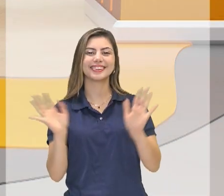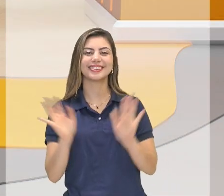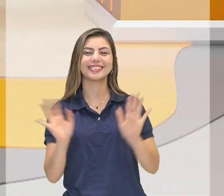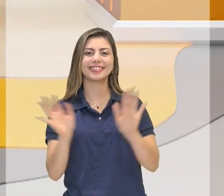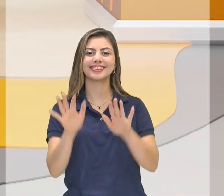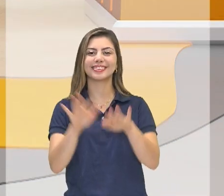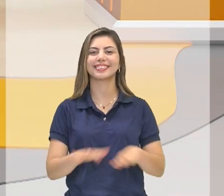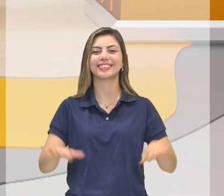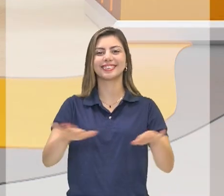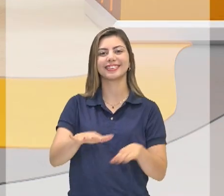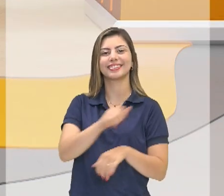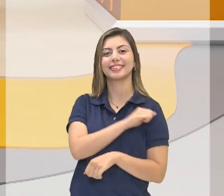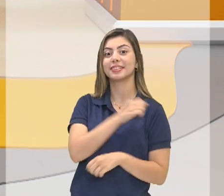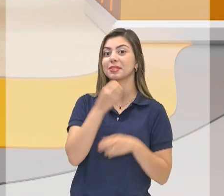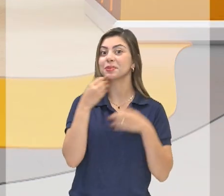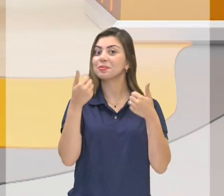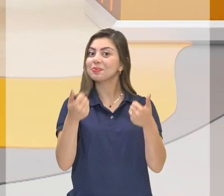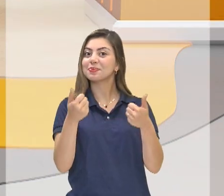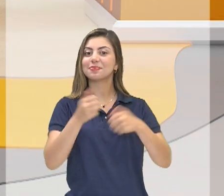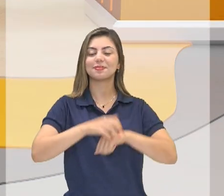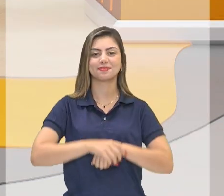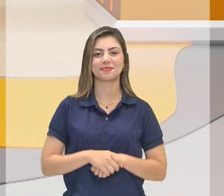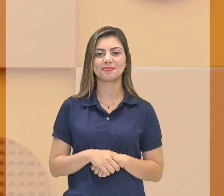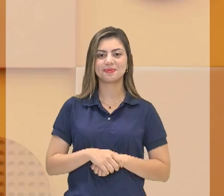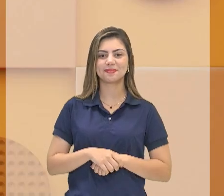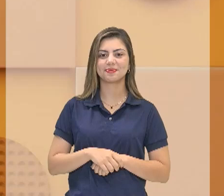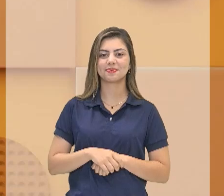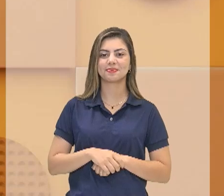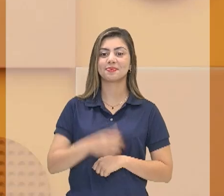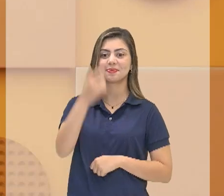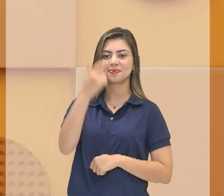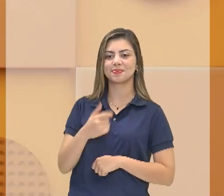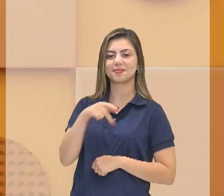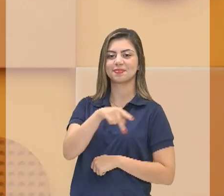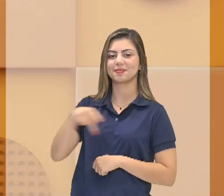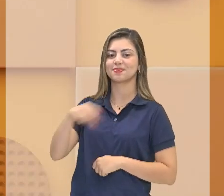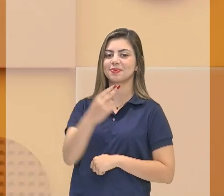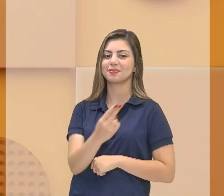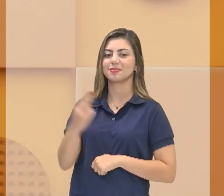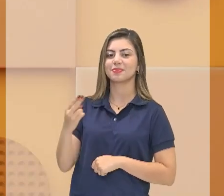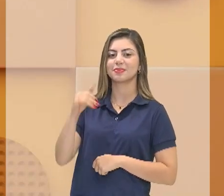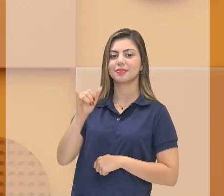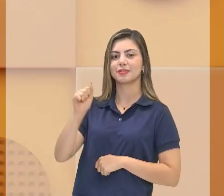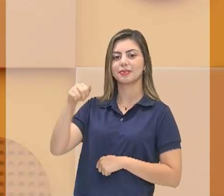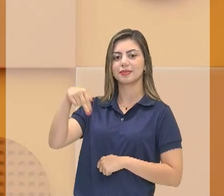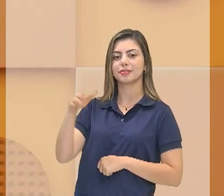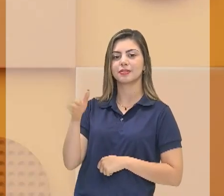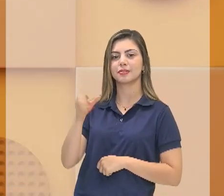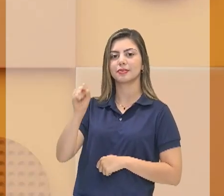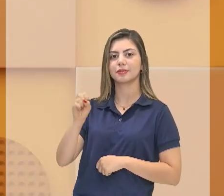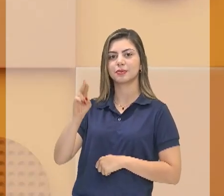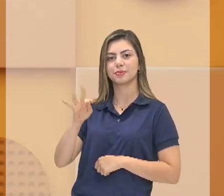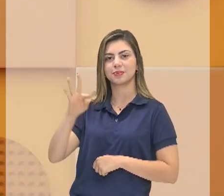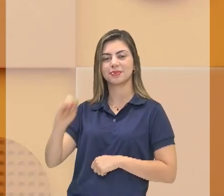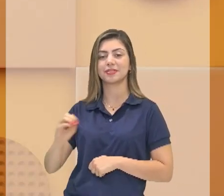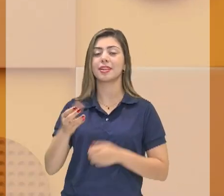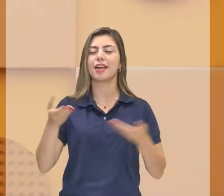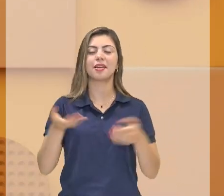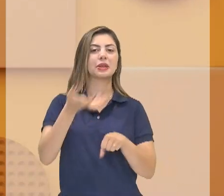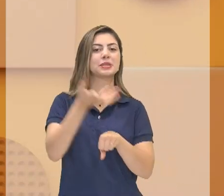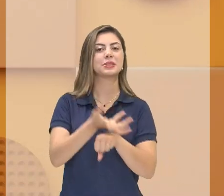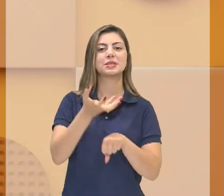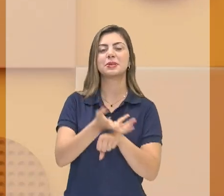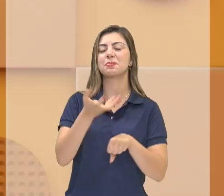Olá, queridos alunos, tudo bem com vocês? Eu sou o professor Ian Souto, daquele que